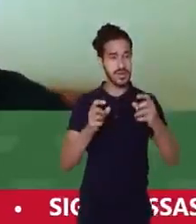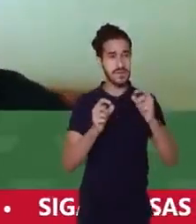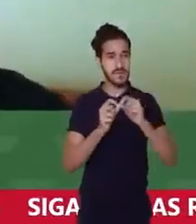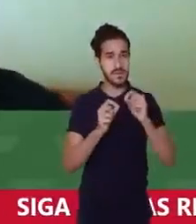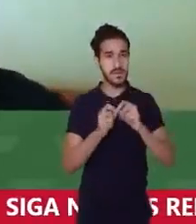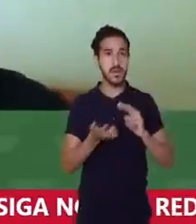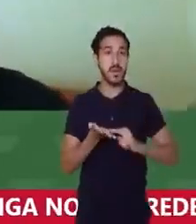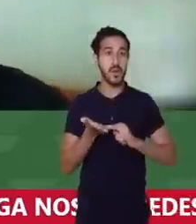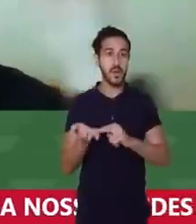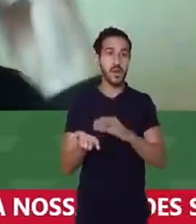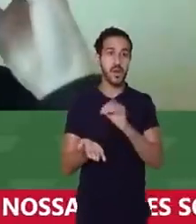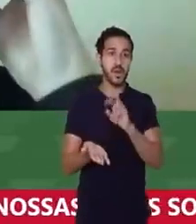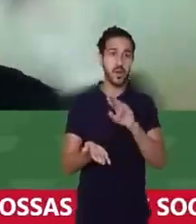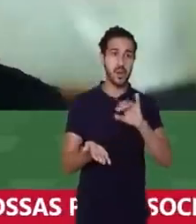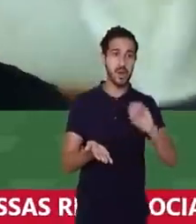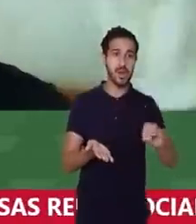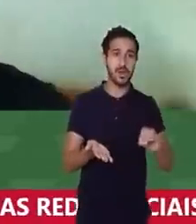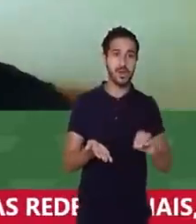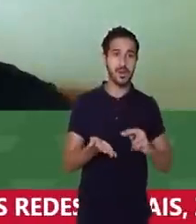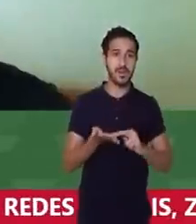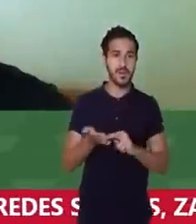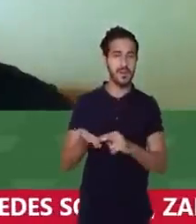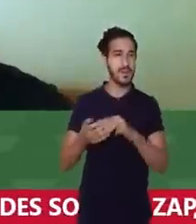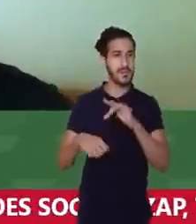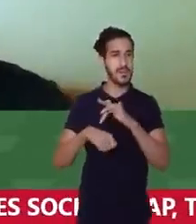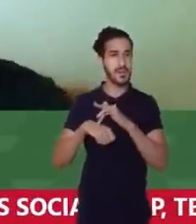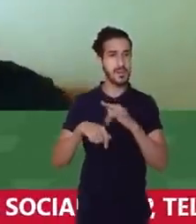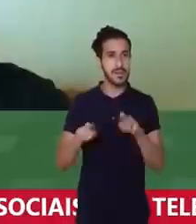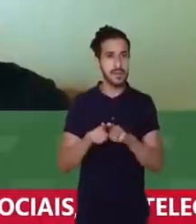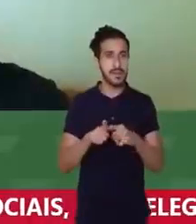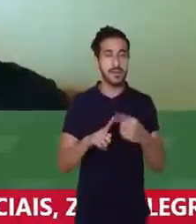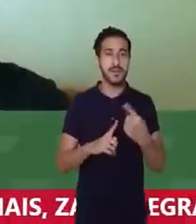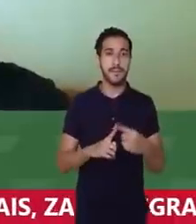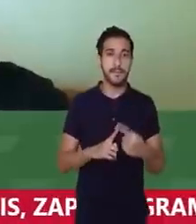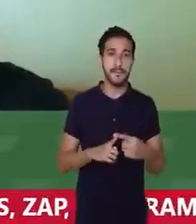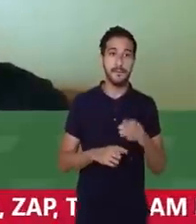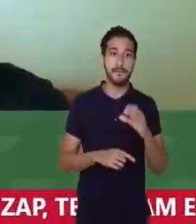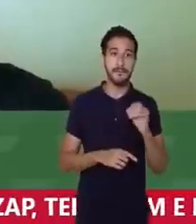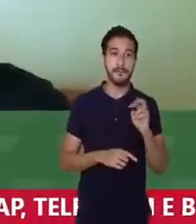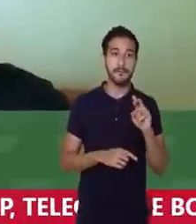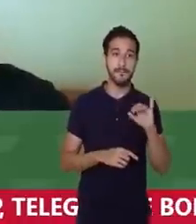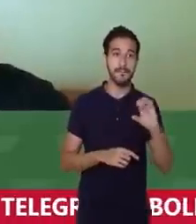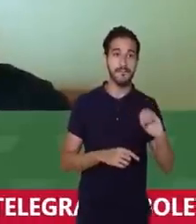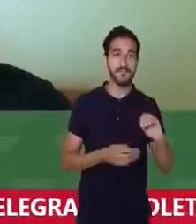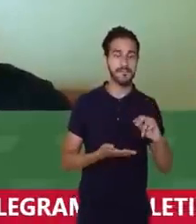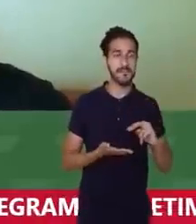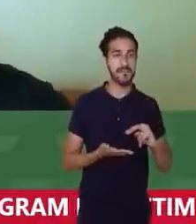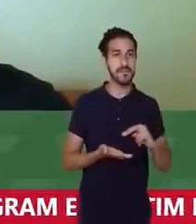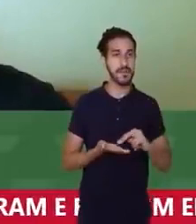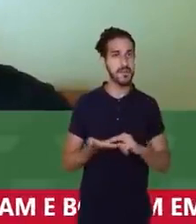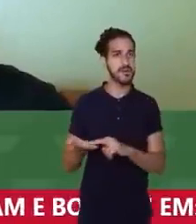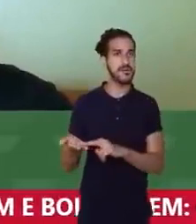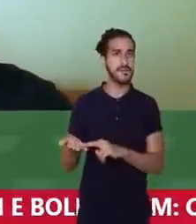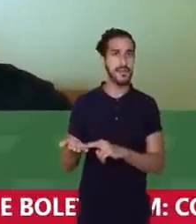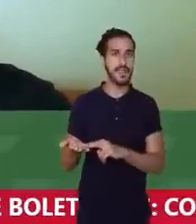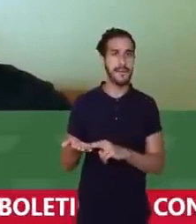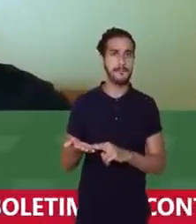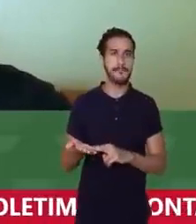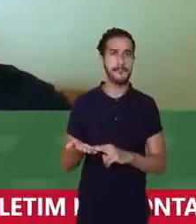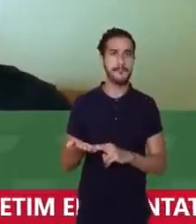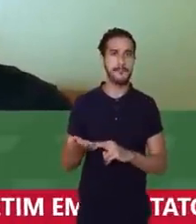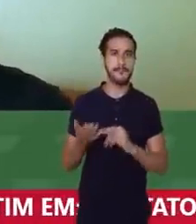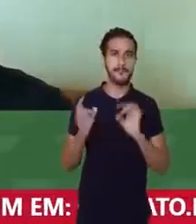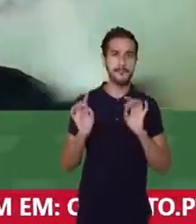o Correio é um escândalo. Por quê? Porque o Correio... Olha,